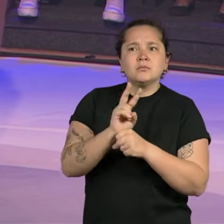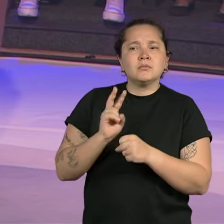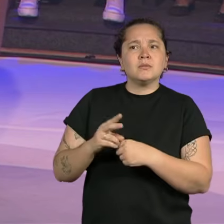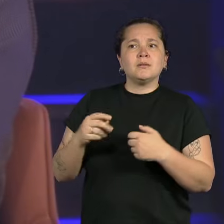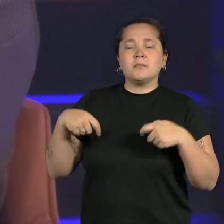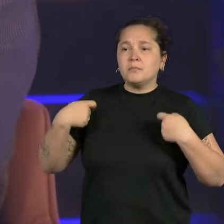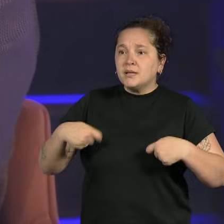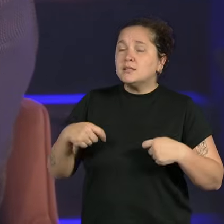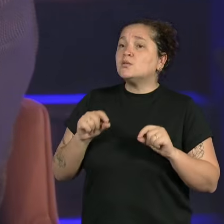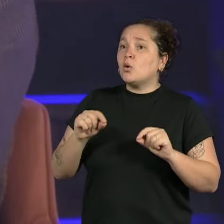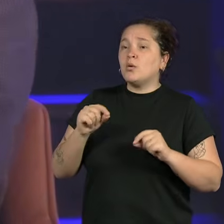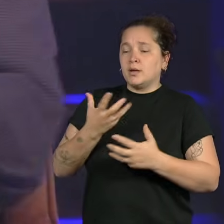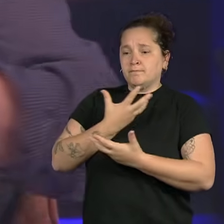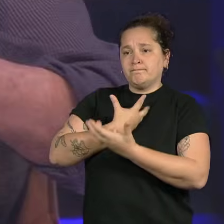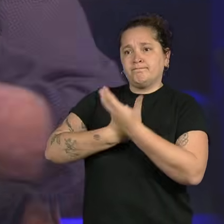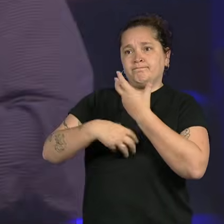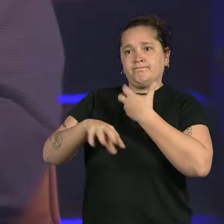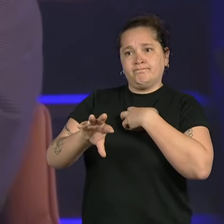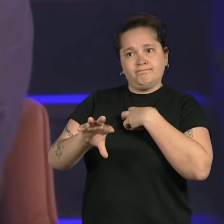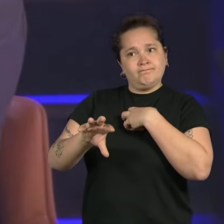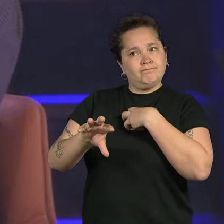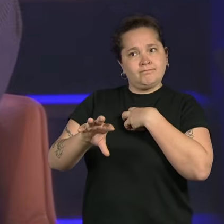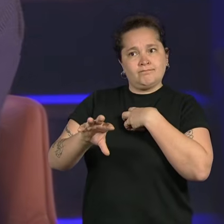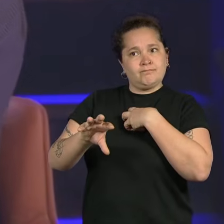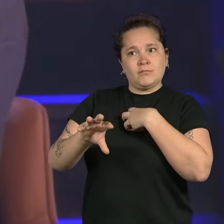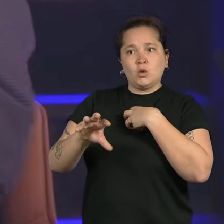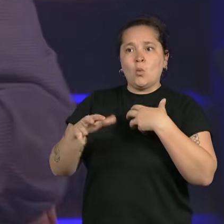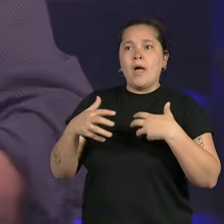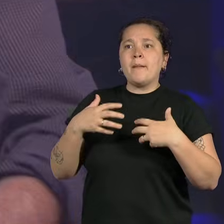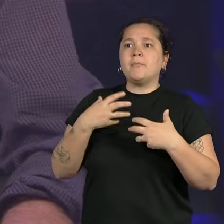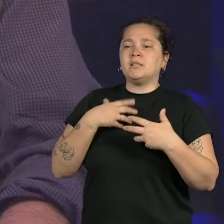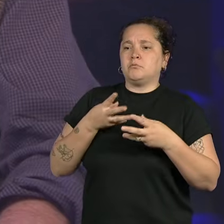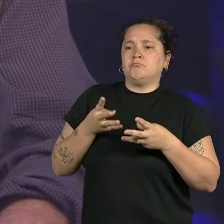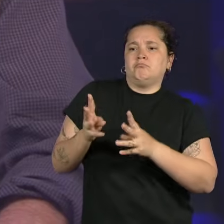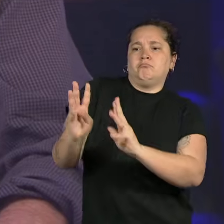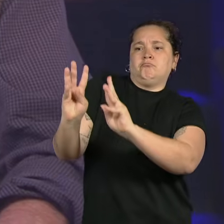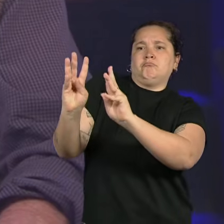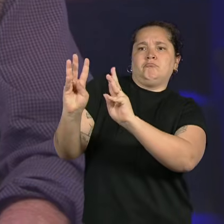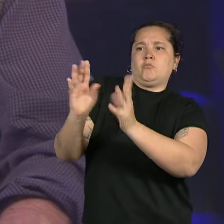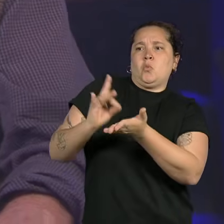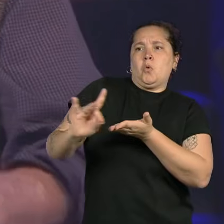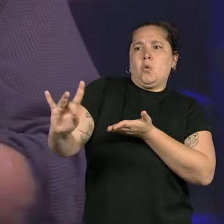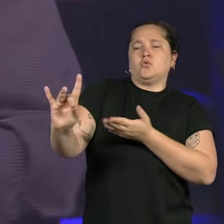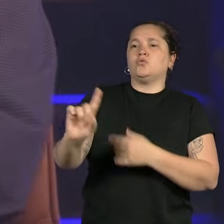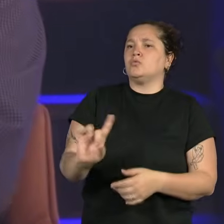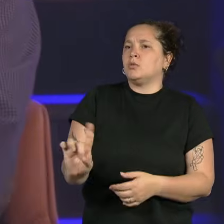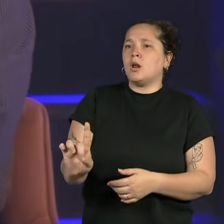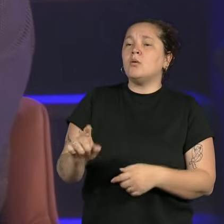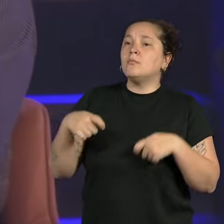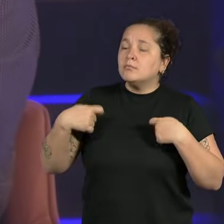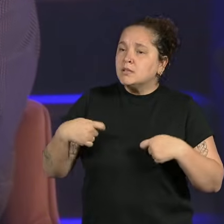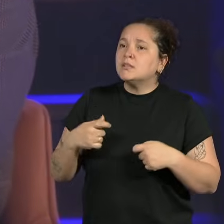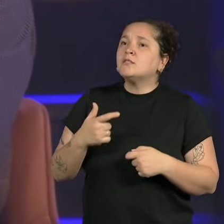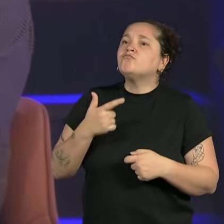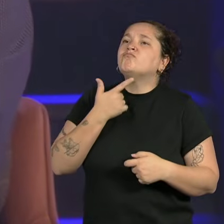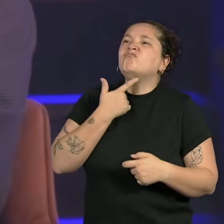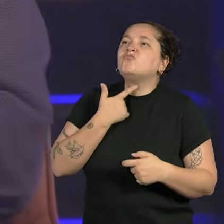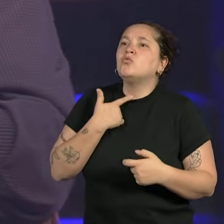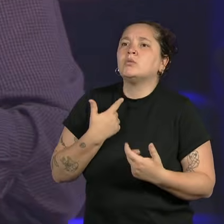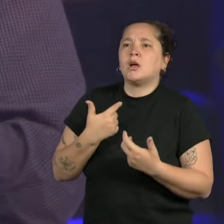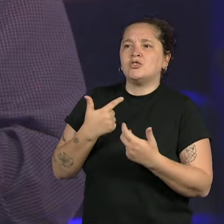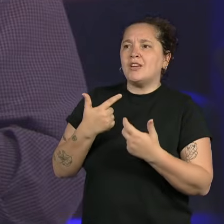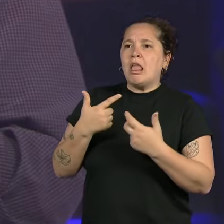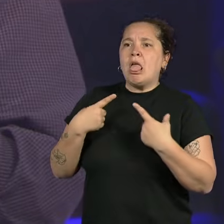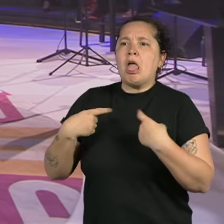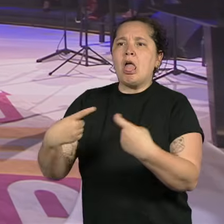essa empatia e não criar essa animosidade ou esse desejo de guerra, esse desejo de briga